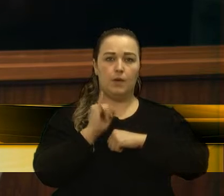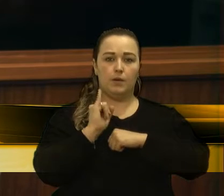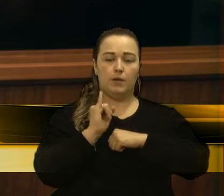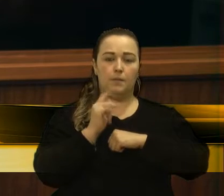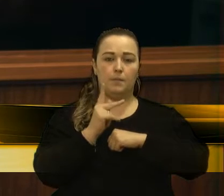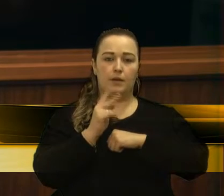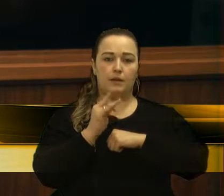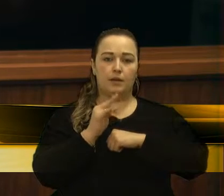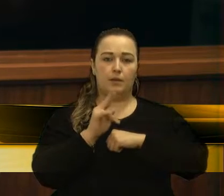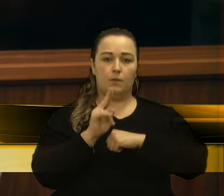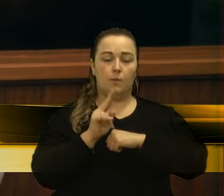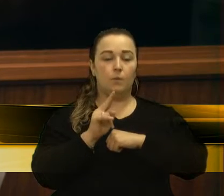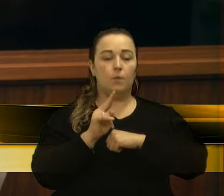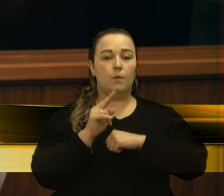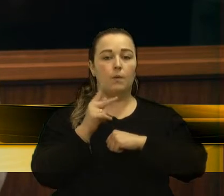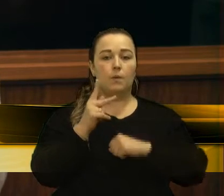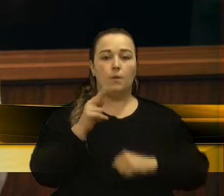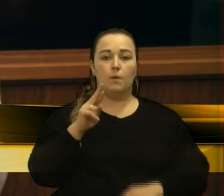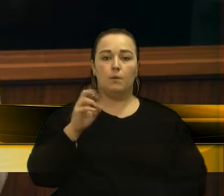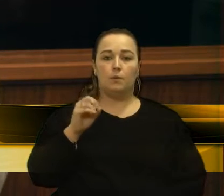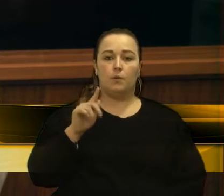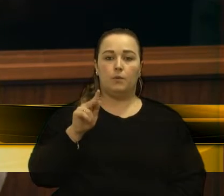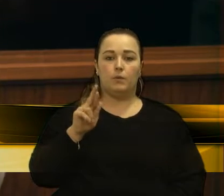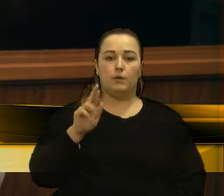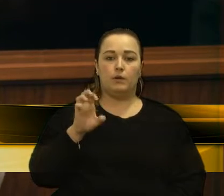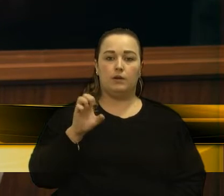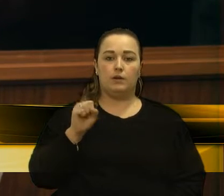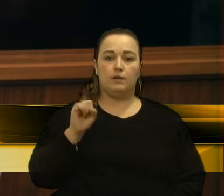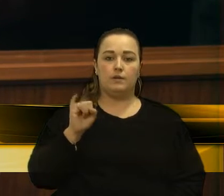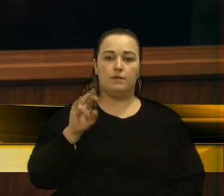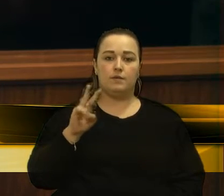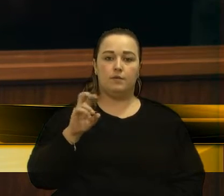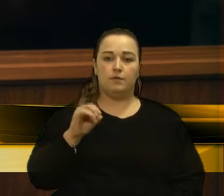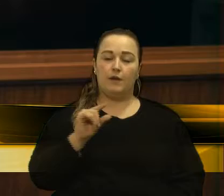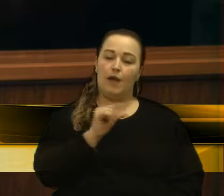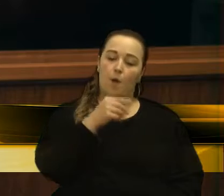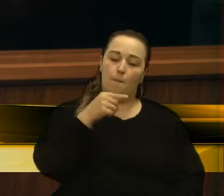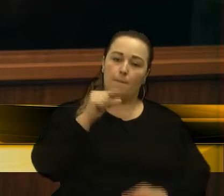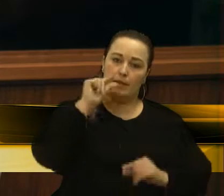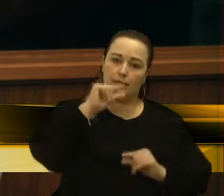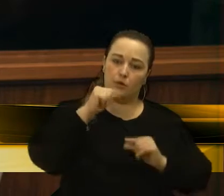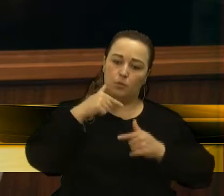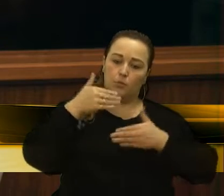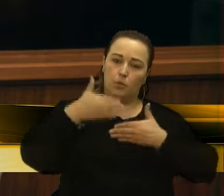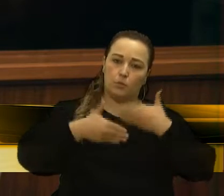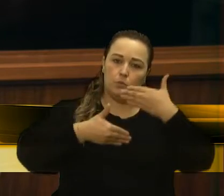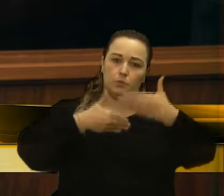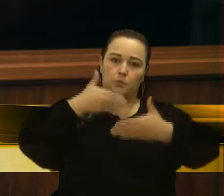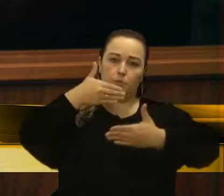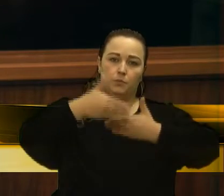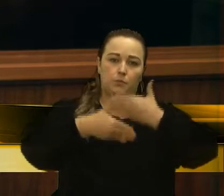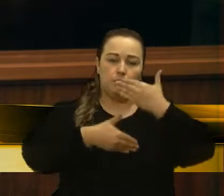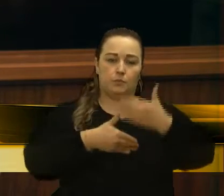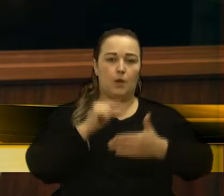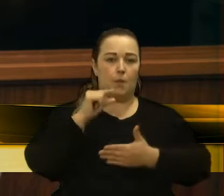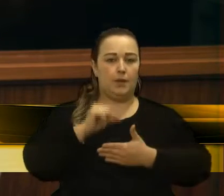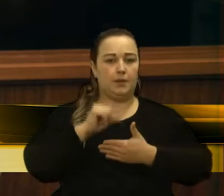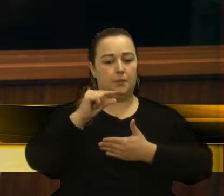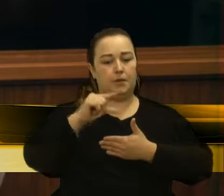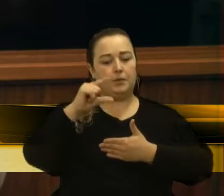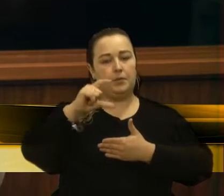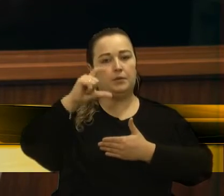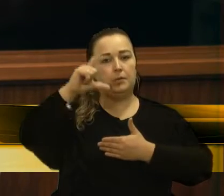né? O vereador Eloy foi um grande incentivador dentro da comissão de trazer para o plano diretor, que é, sim,